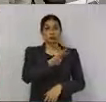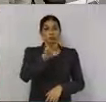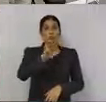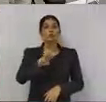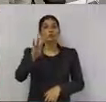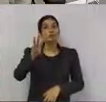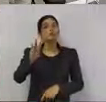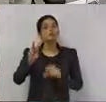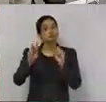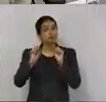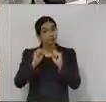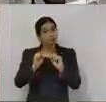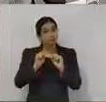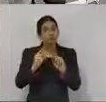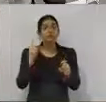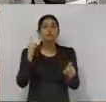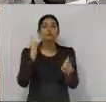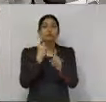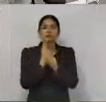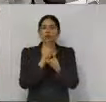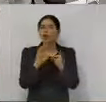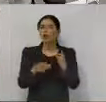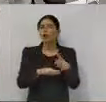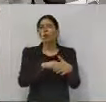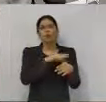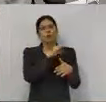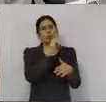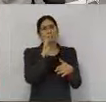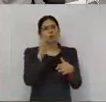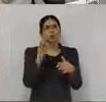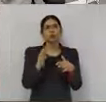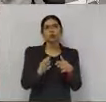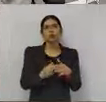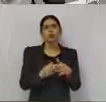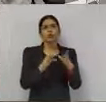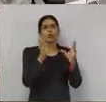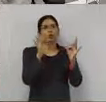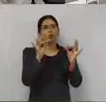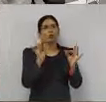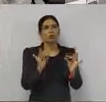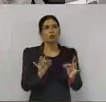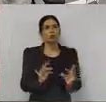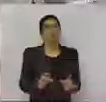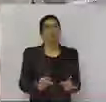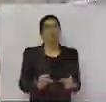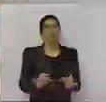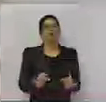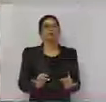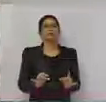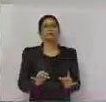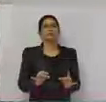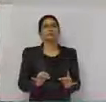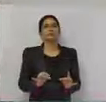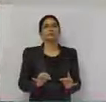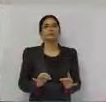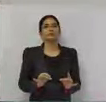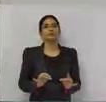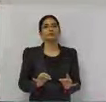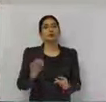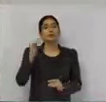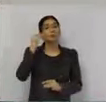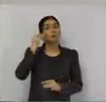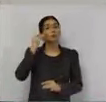pode encontrar toda a especificação desse kit. Então, para melhor